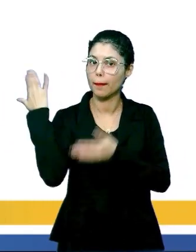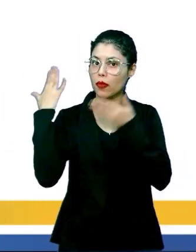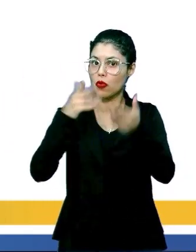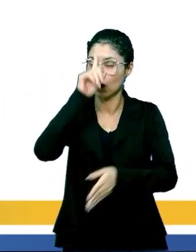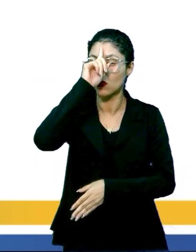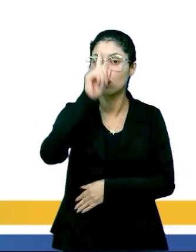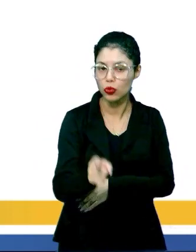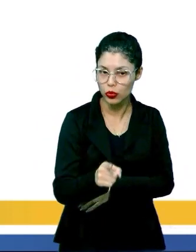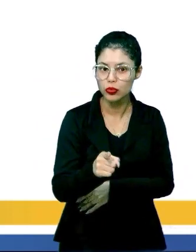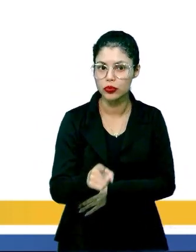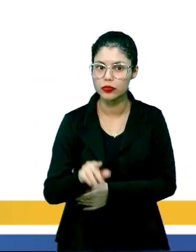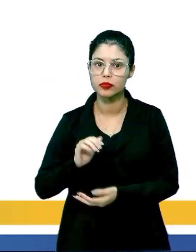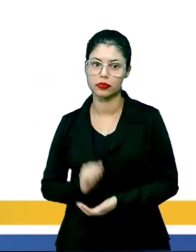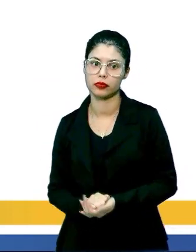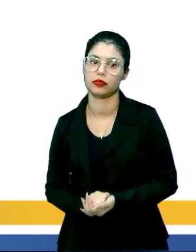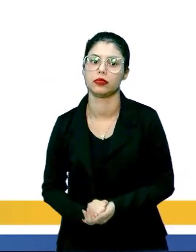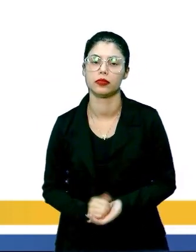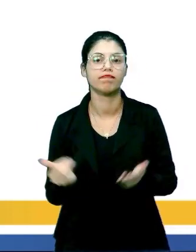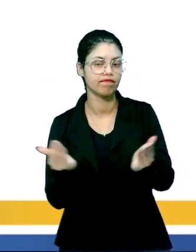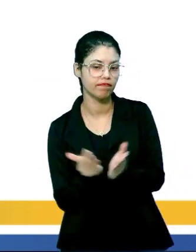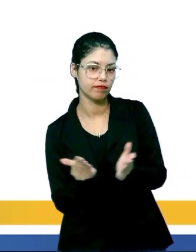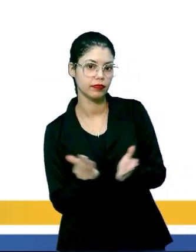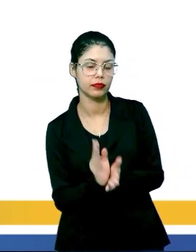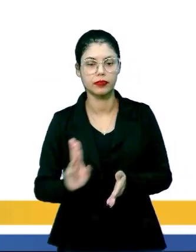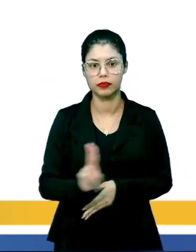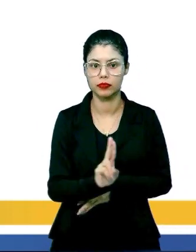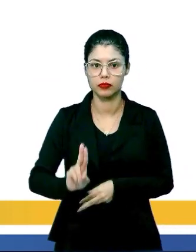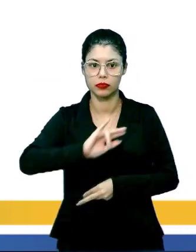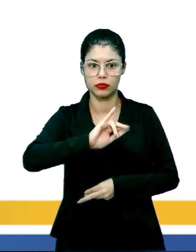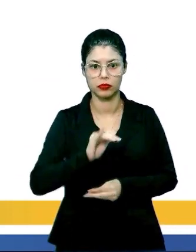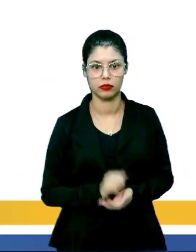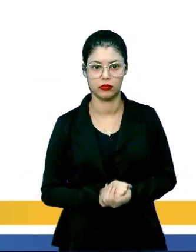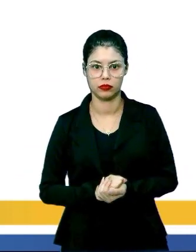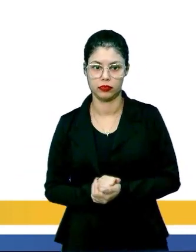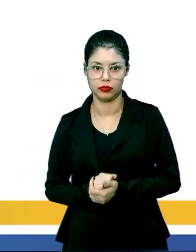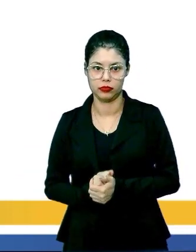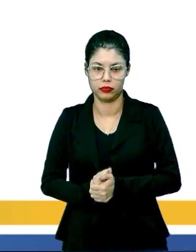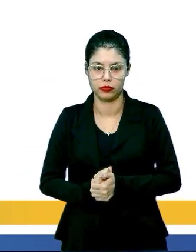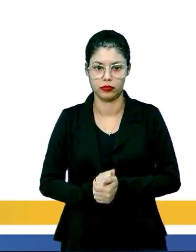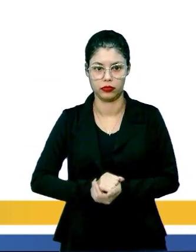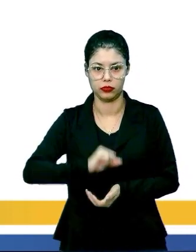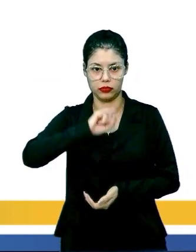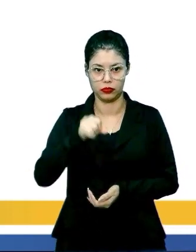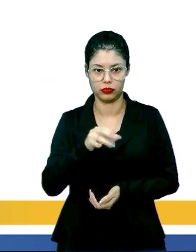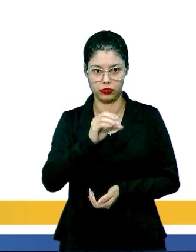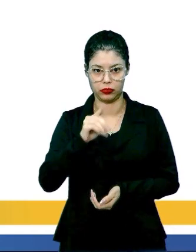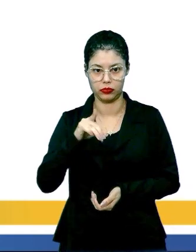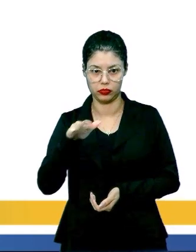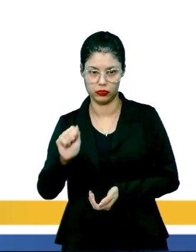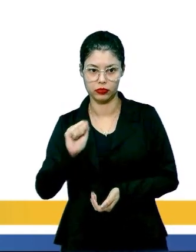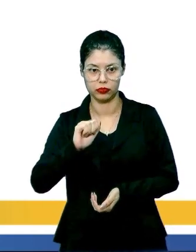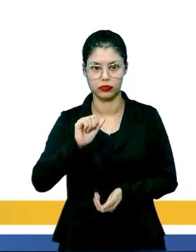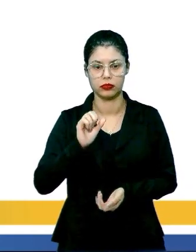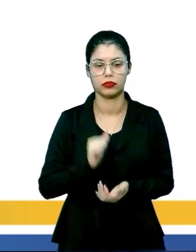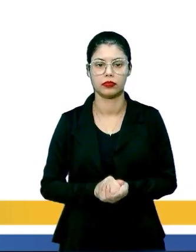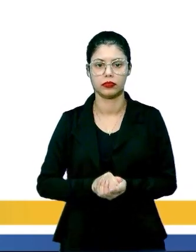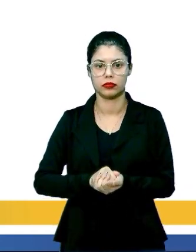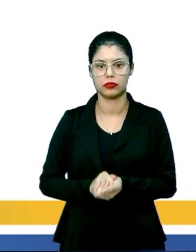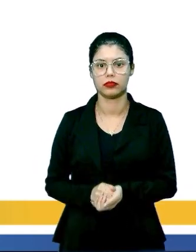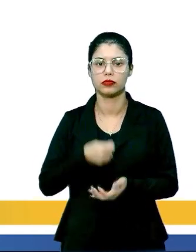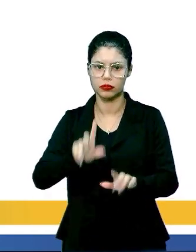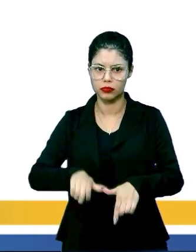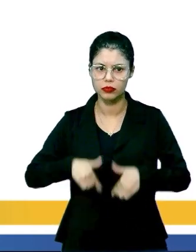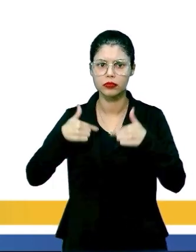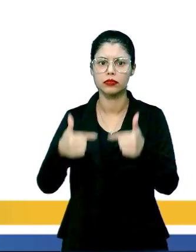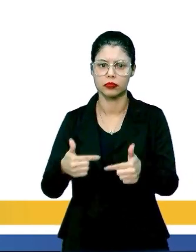principal líder? Também era um líder religioso, que se chamava José Maria. Né? O José Maria ele vai